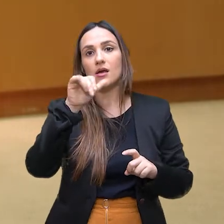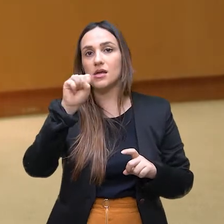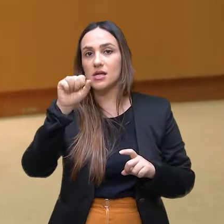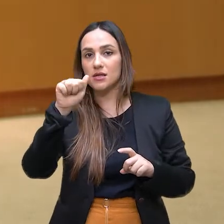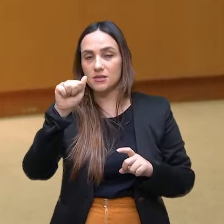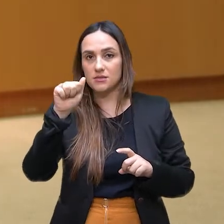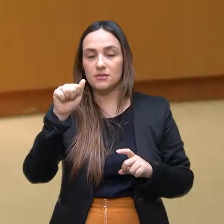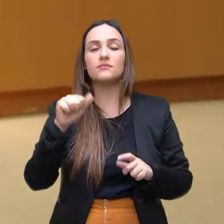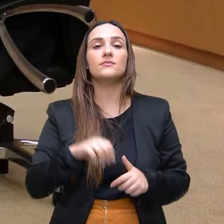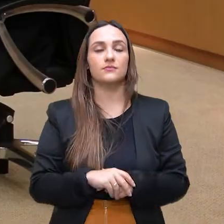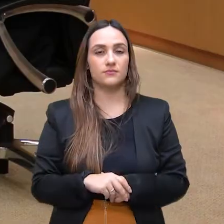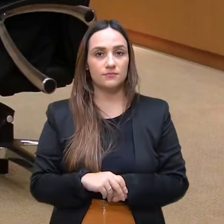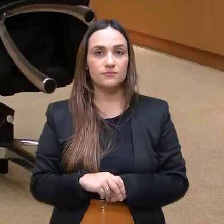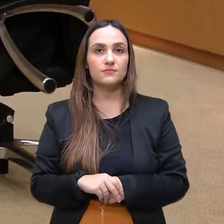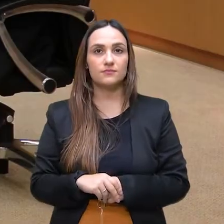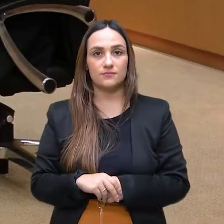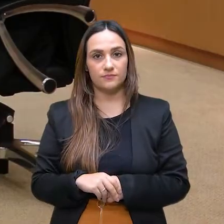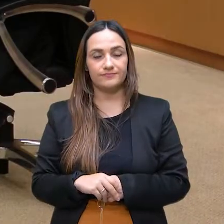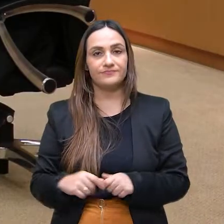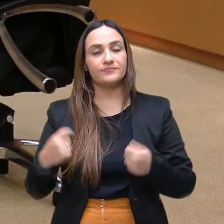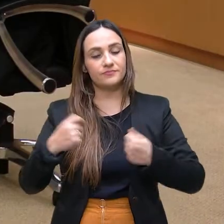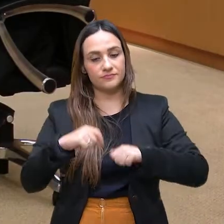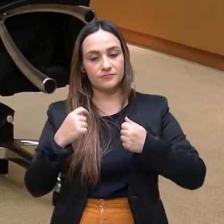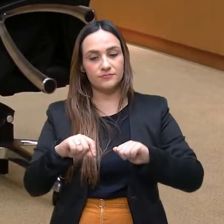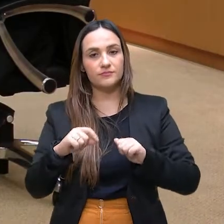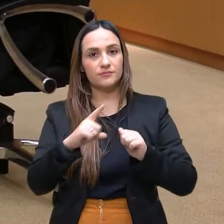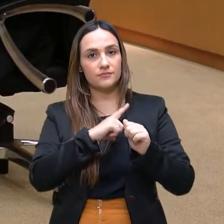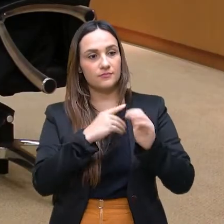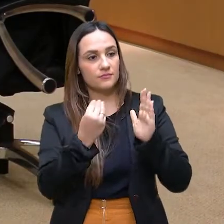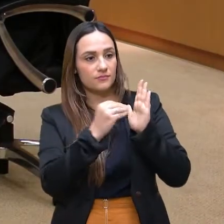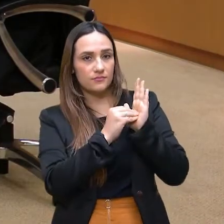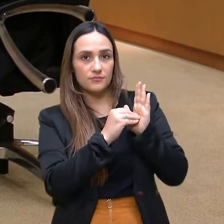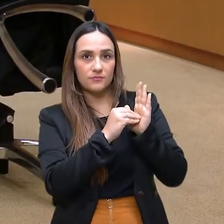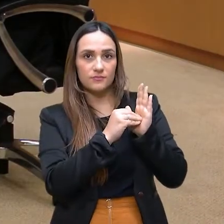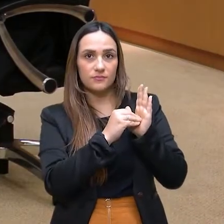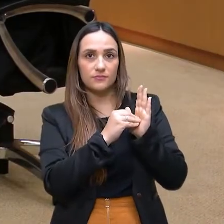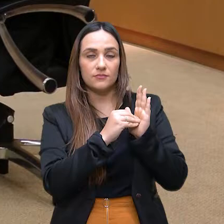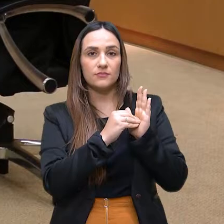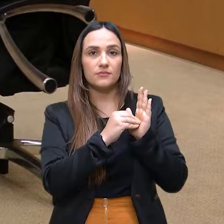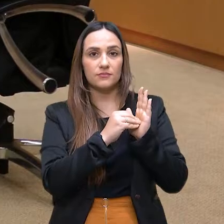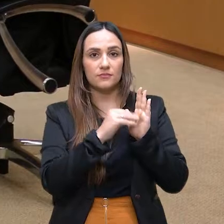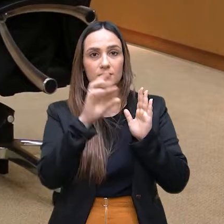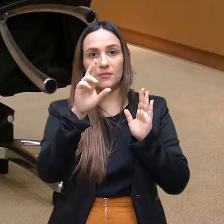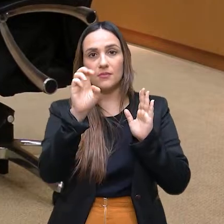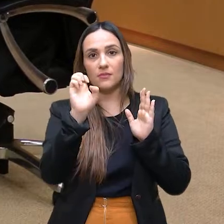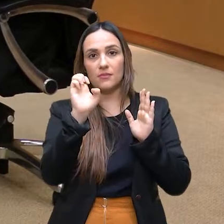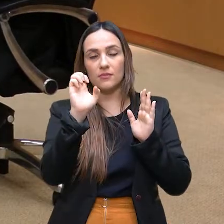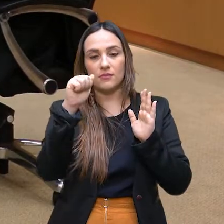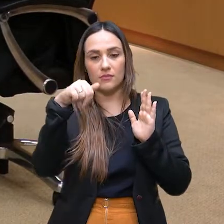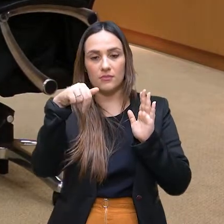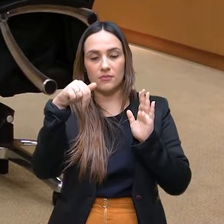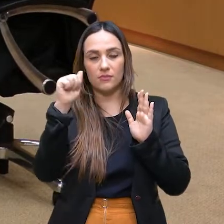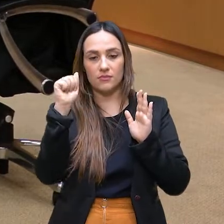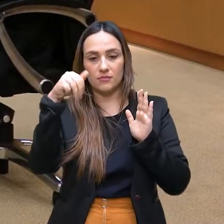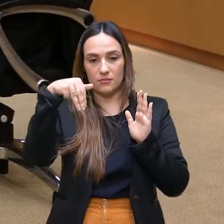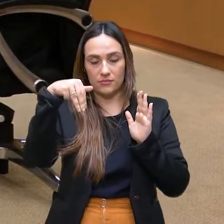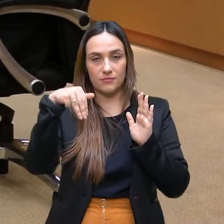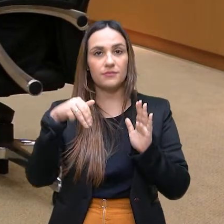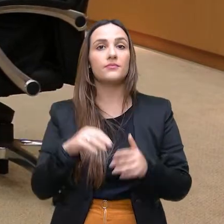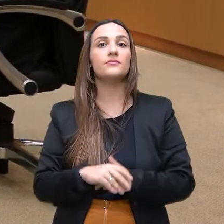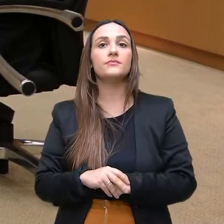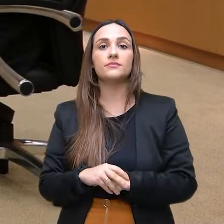SUS. Ou seja, constem da Relação Nacional de Medicamentos Essenciais, a RENAME.